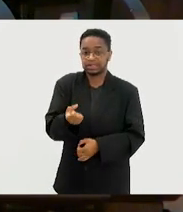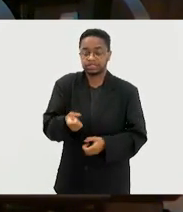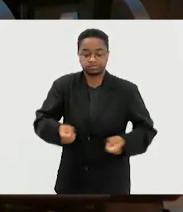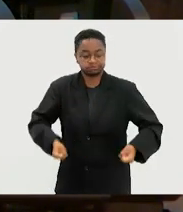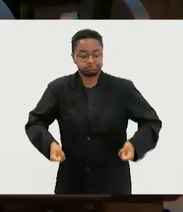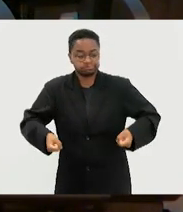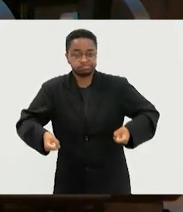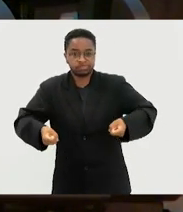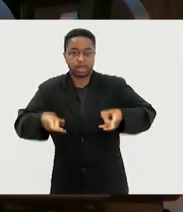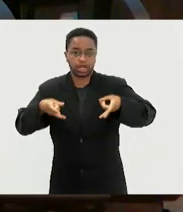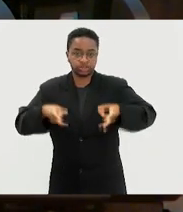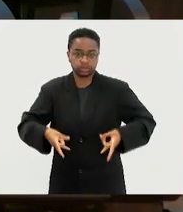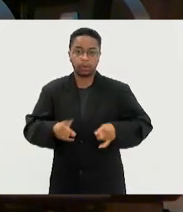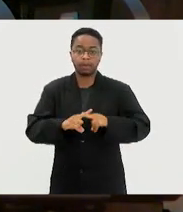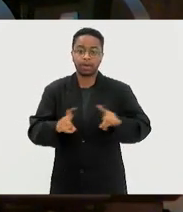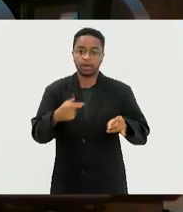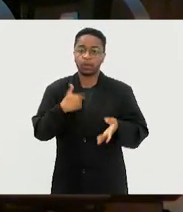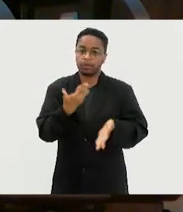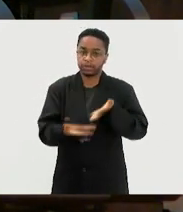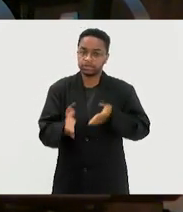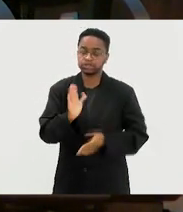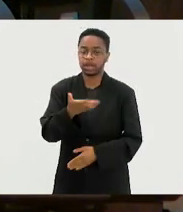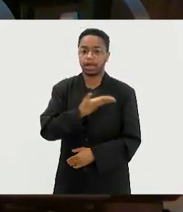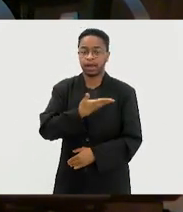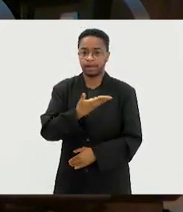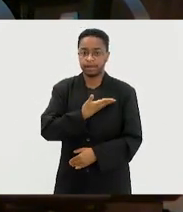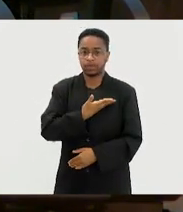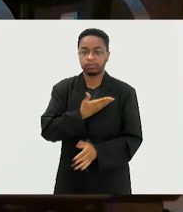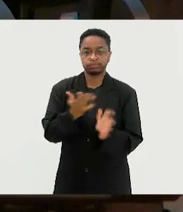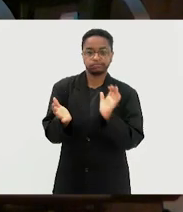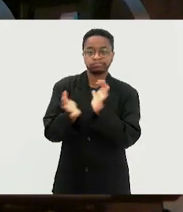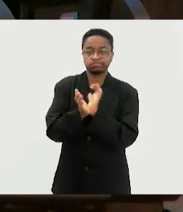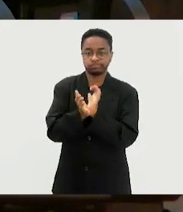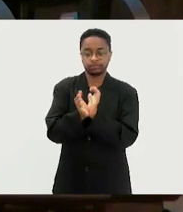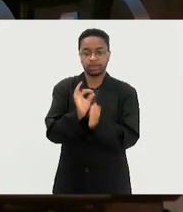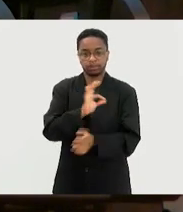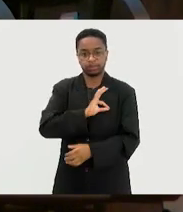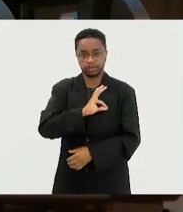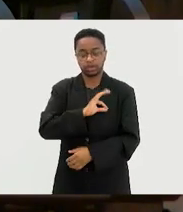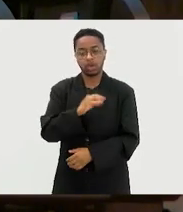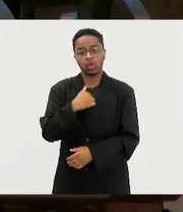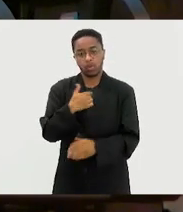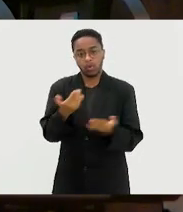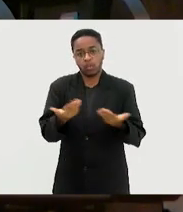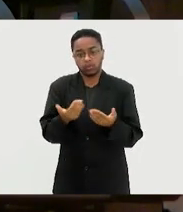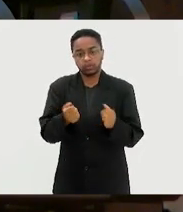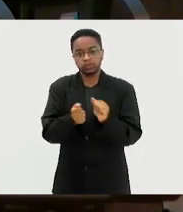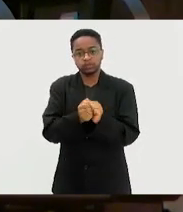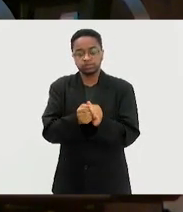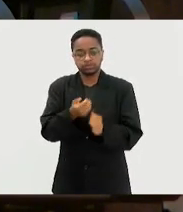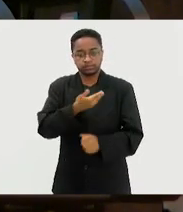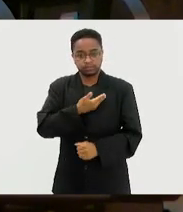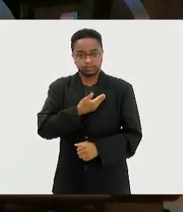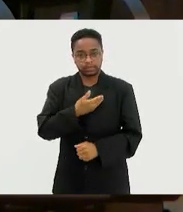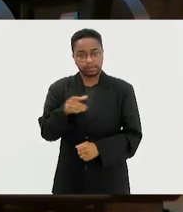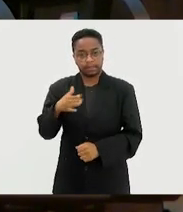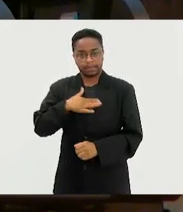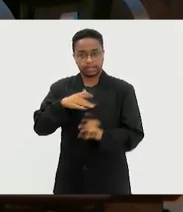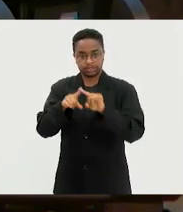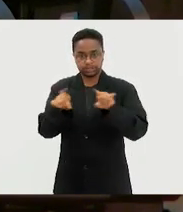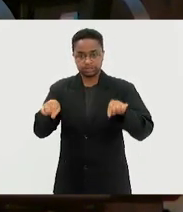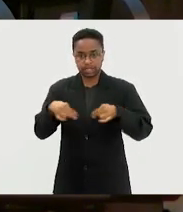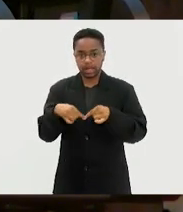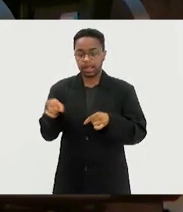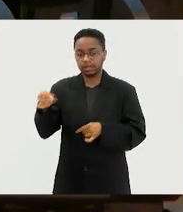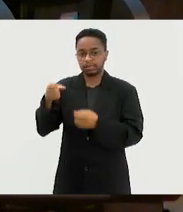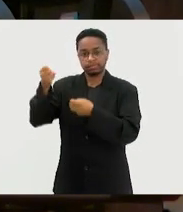perdi os meus colegas de turma, vários. Hoje até tive com um amigo lá, aqui no gabinete, e ele relatando. Eu falei, quantos